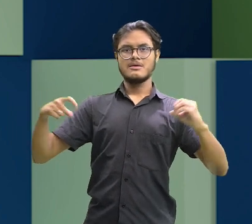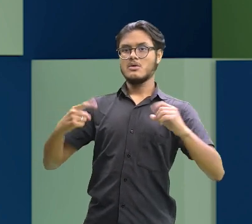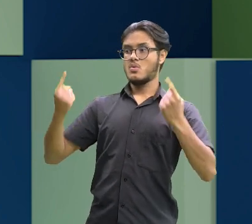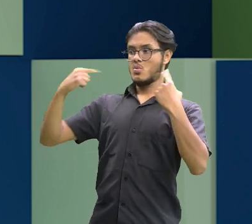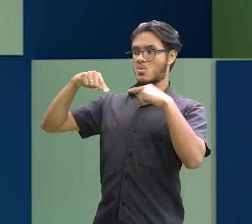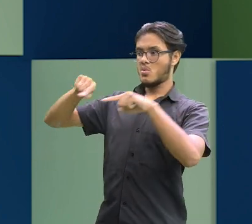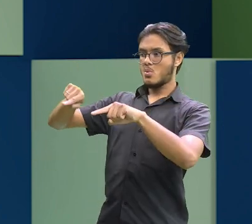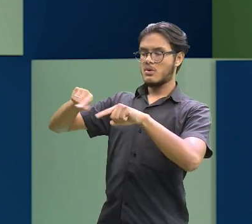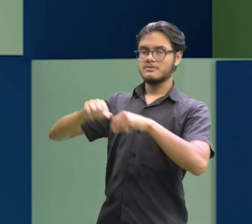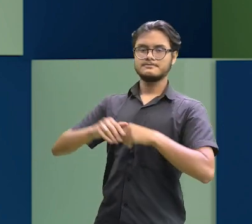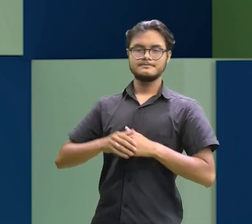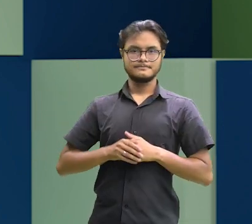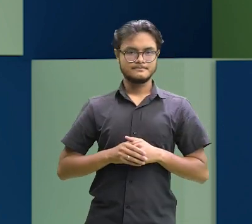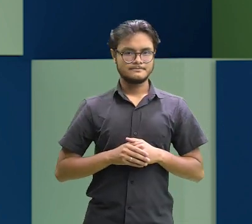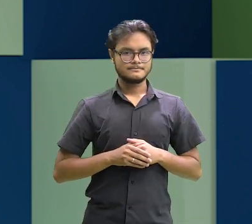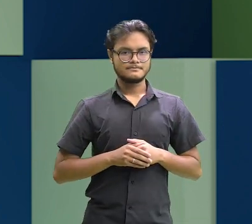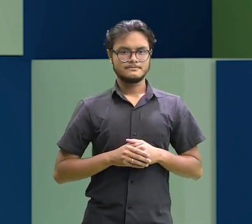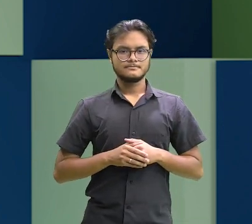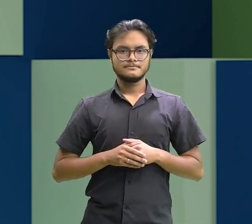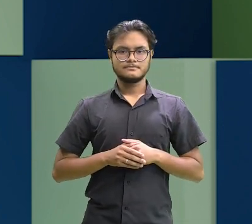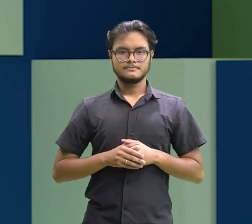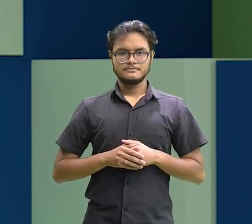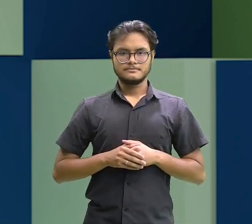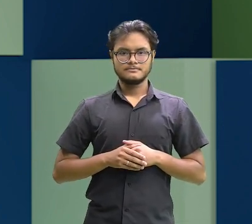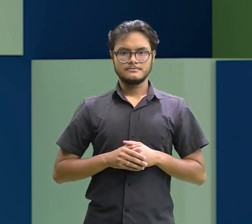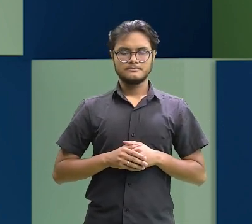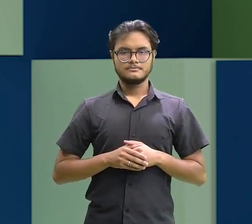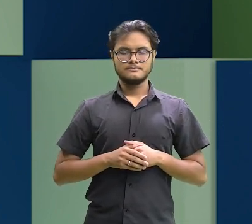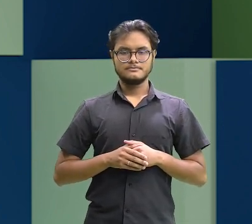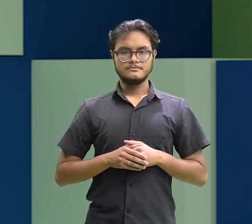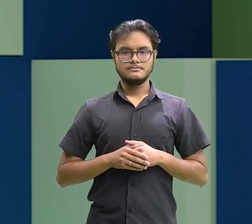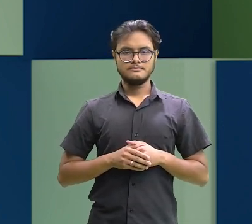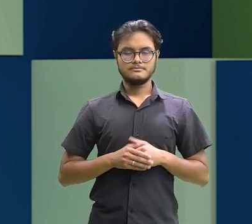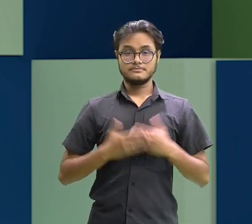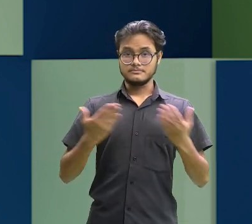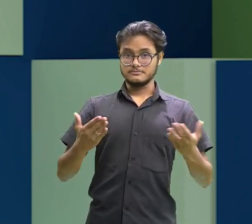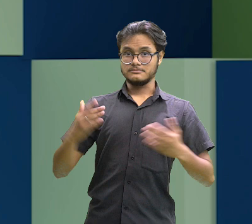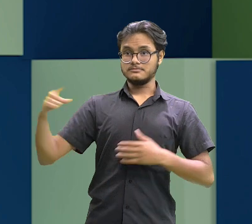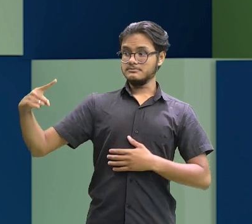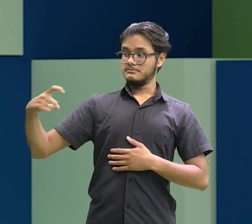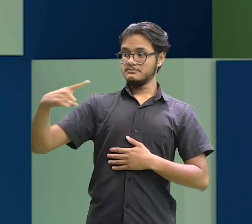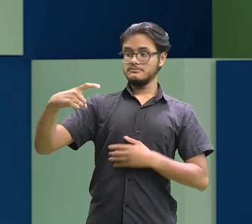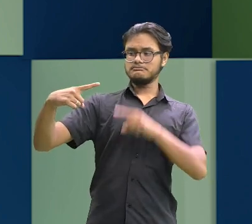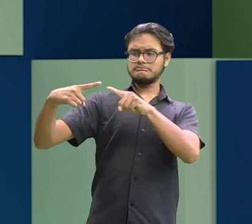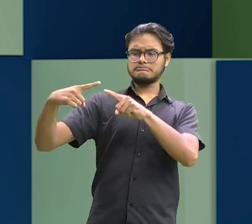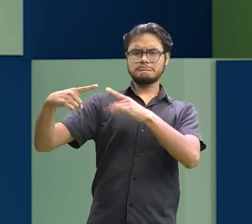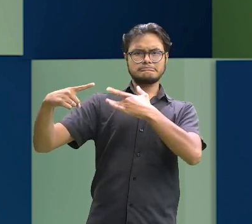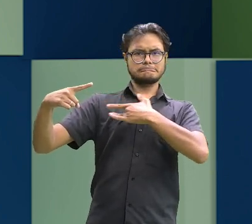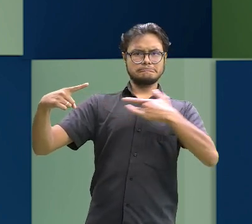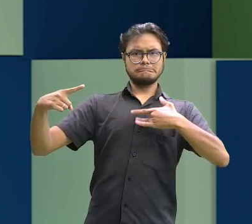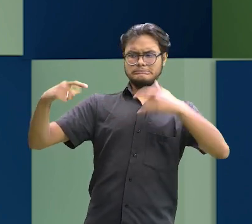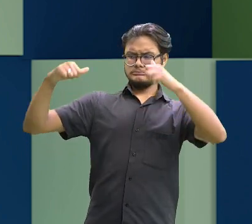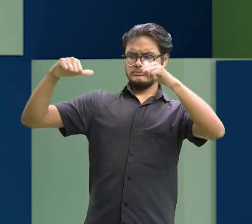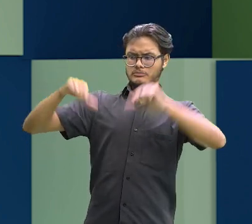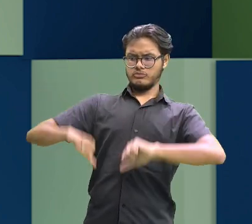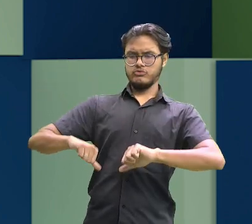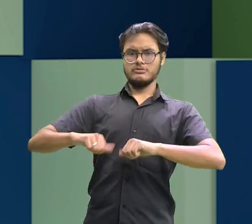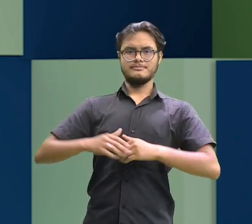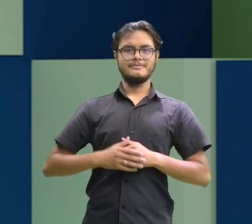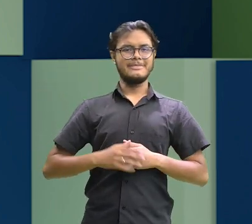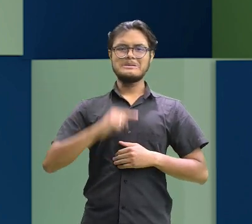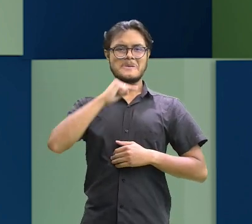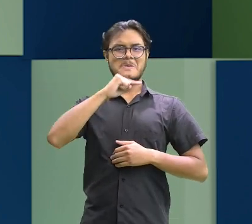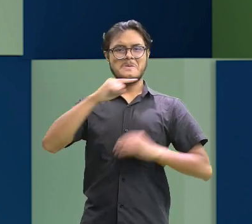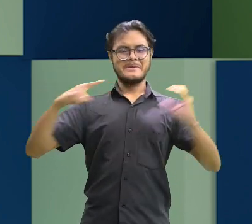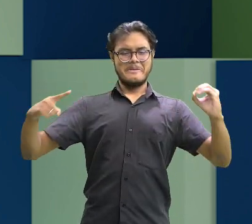uterina, além de interferir na qualidade do esperma, impedindo de chegar às tubas uterinas. Então está